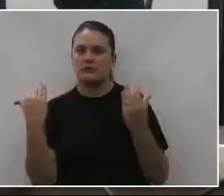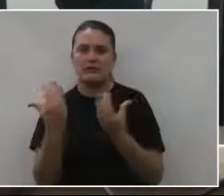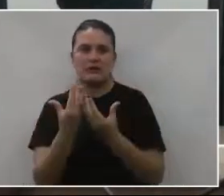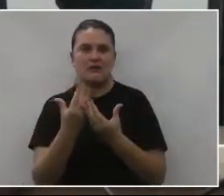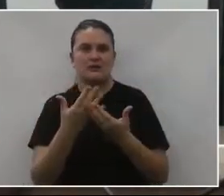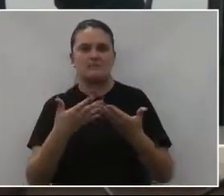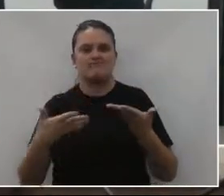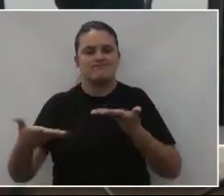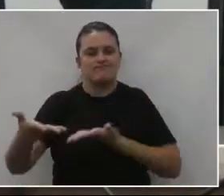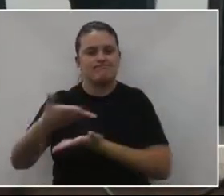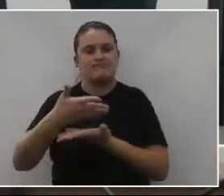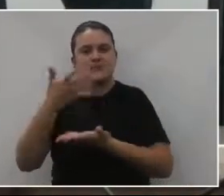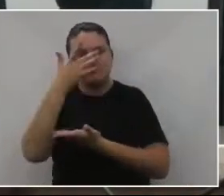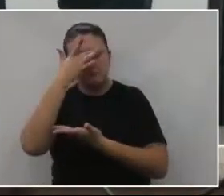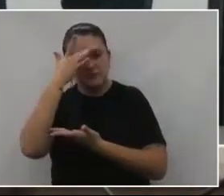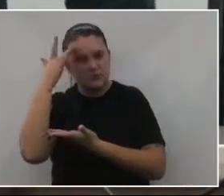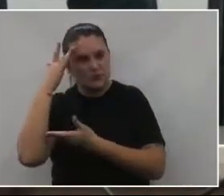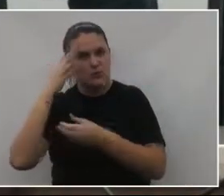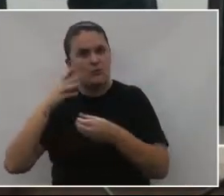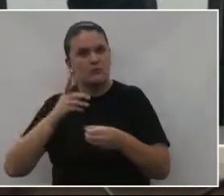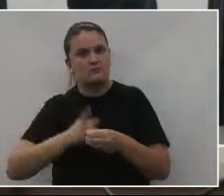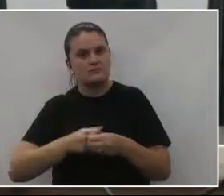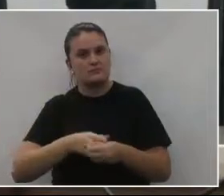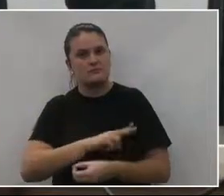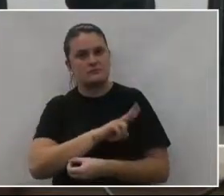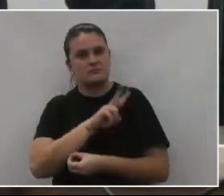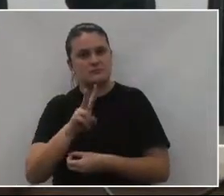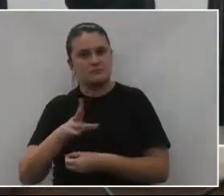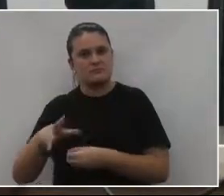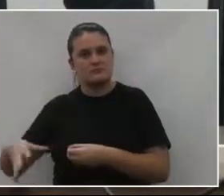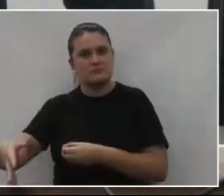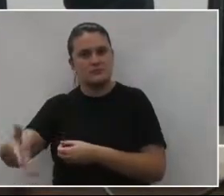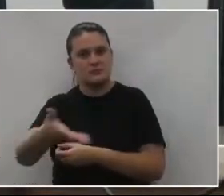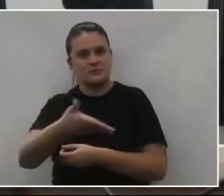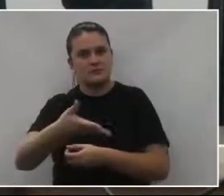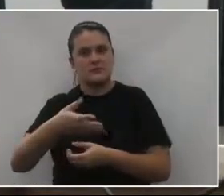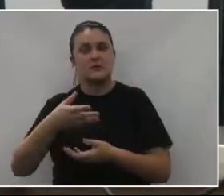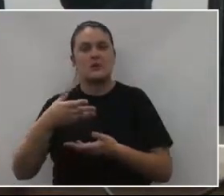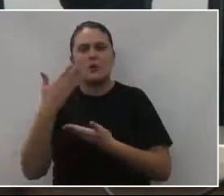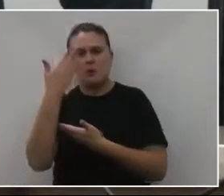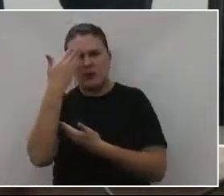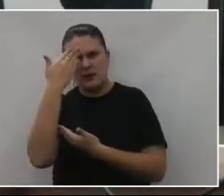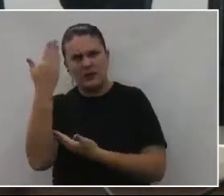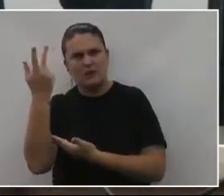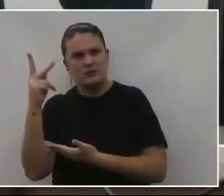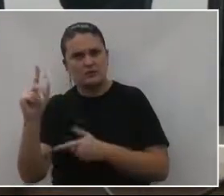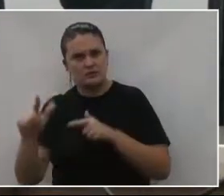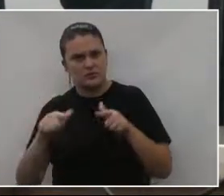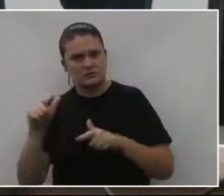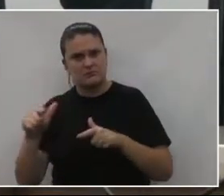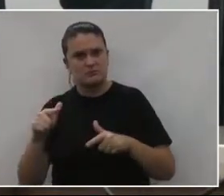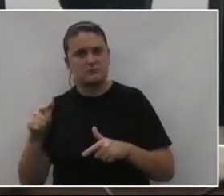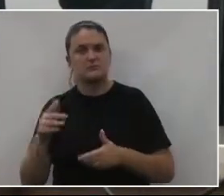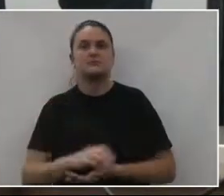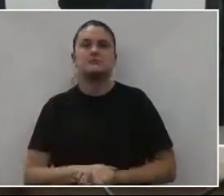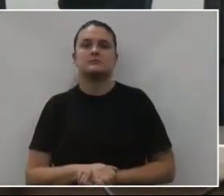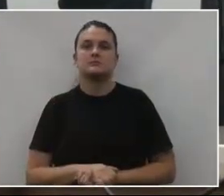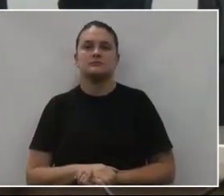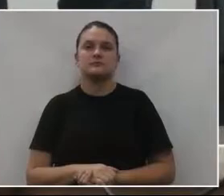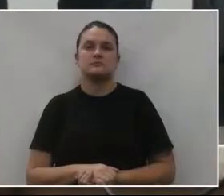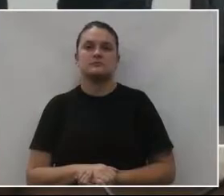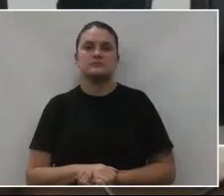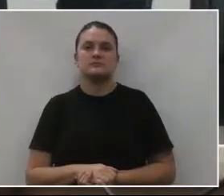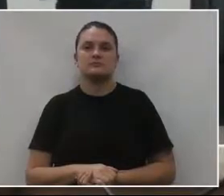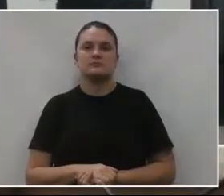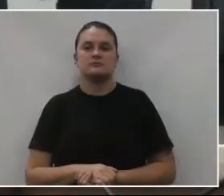para o cidadão de União da Vitória e de toda a região. Obrigado, realmente, pelo trabalho que o senhor faz, né? Não só,